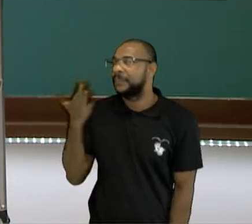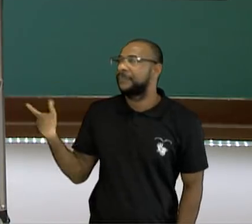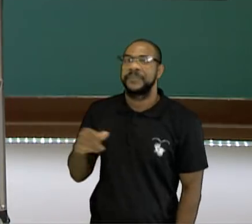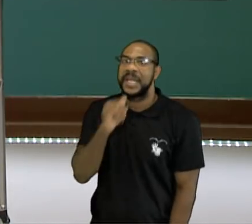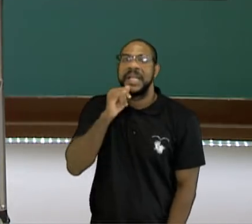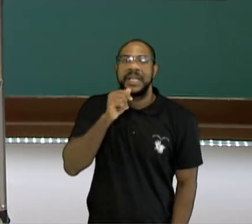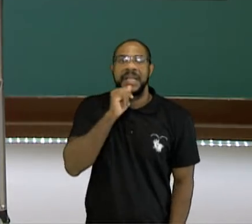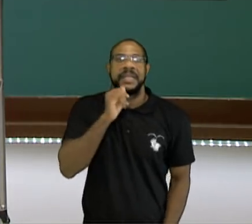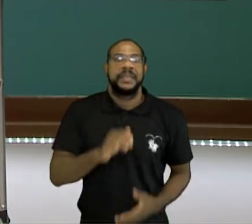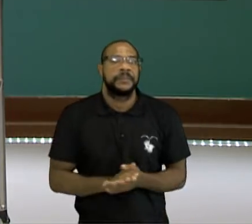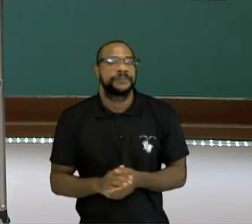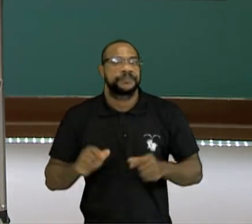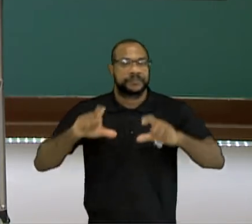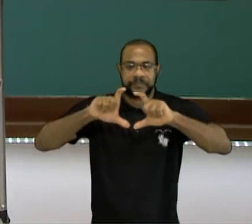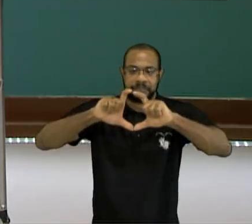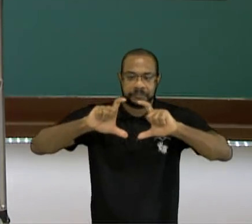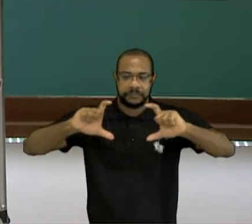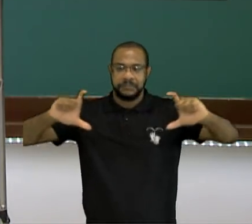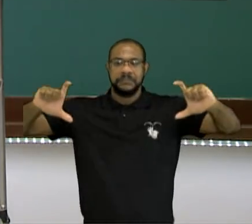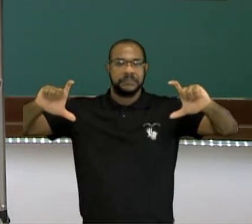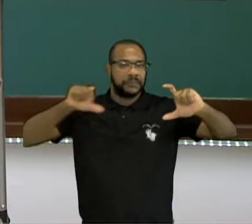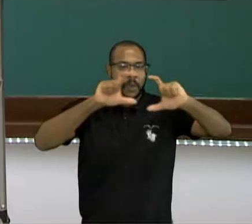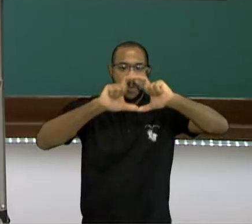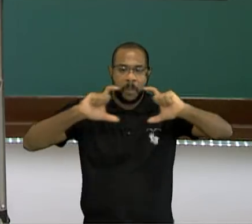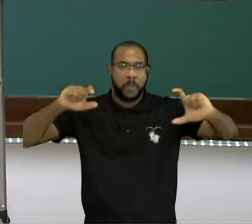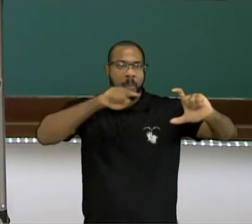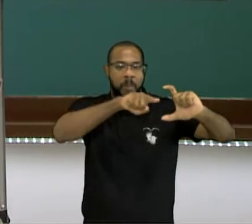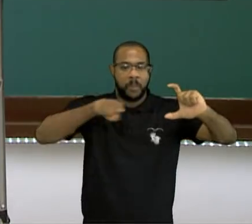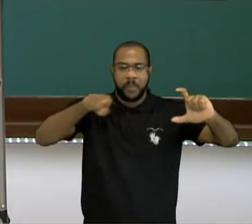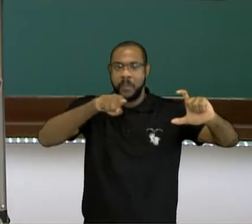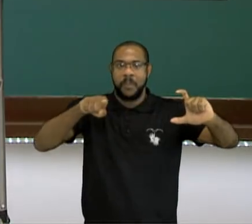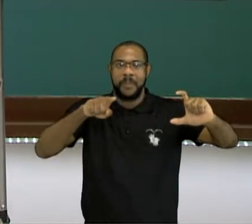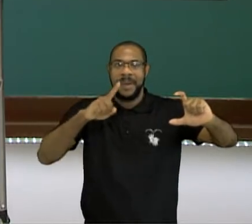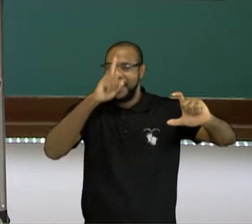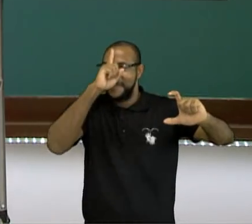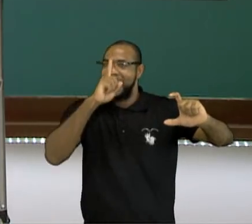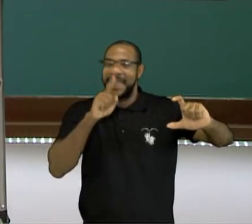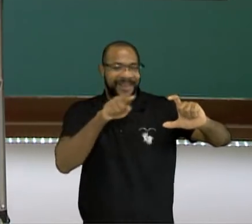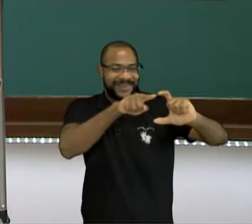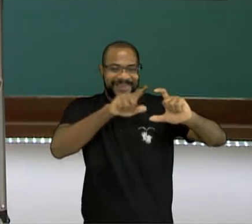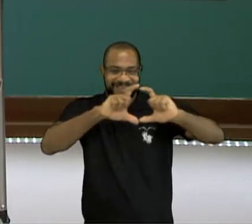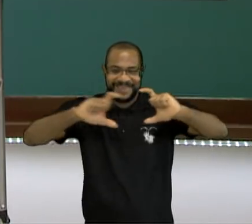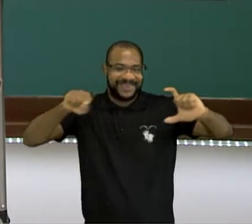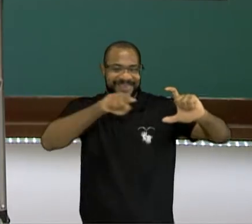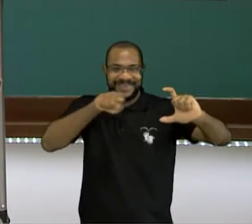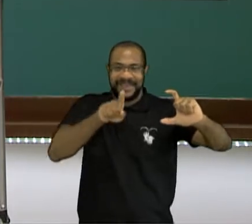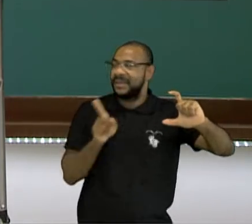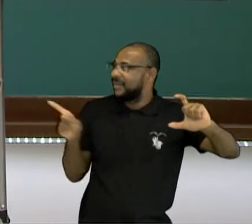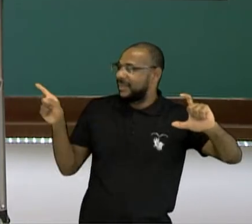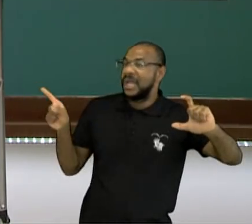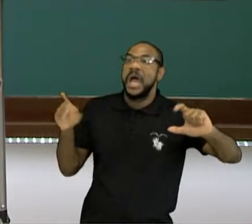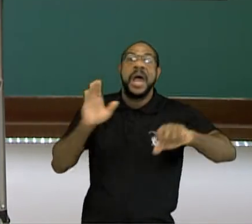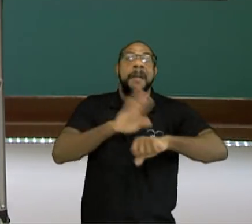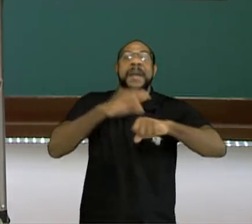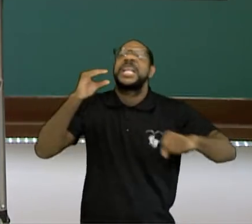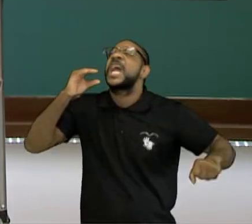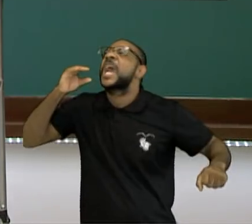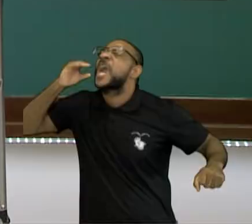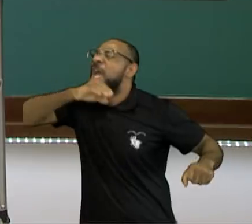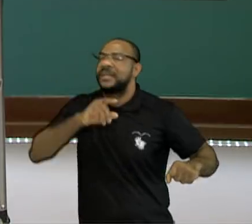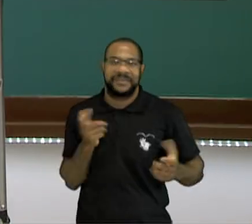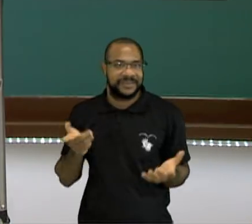do planeta que é mais aquecida pelo Sol, né? Esta porção do planeta é mais aquecida.